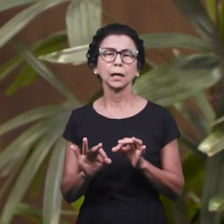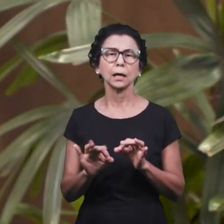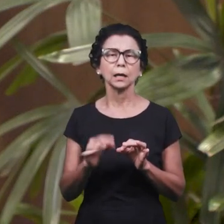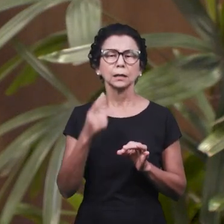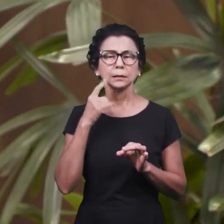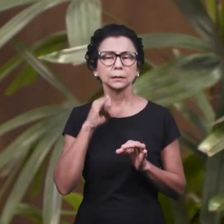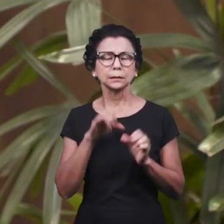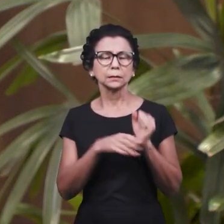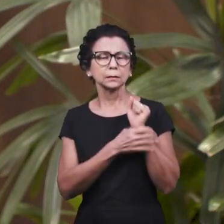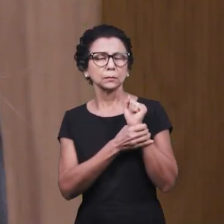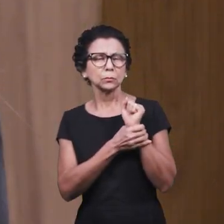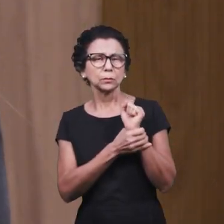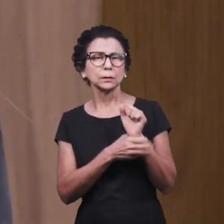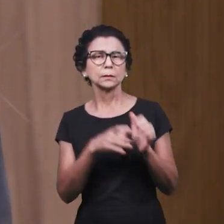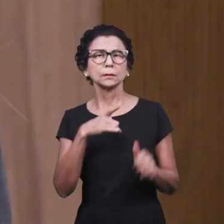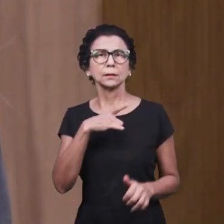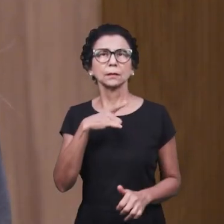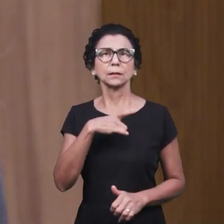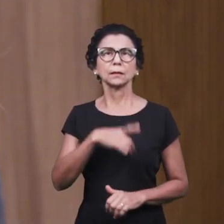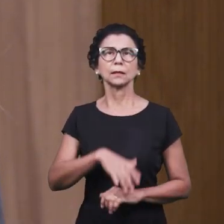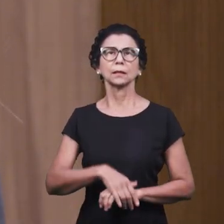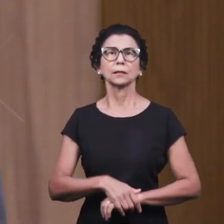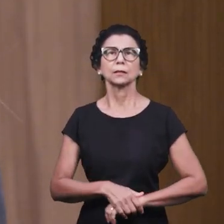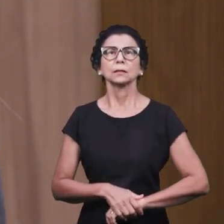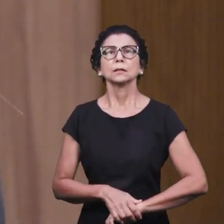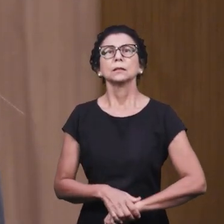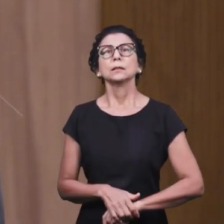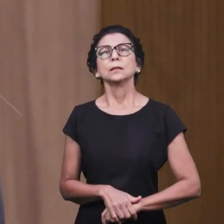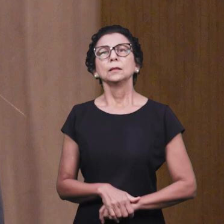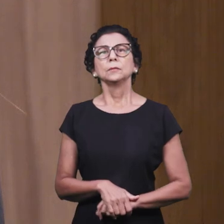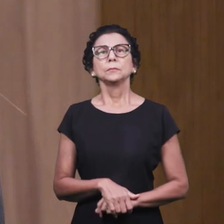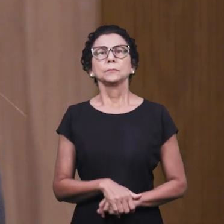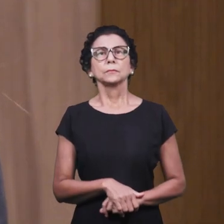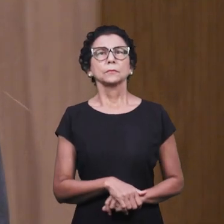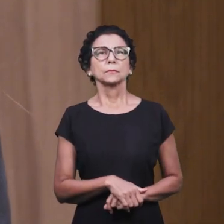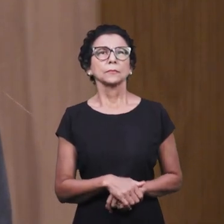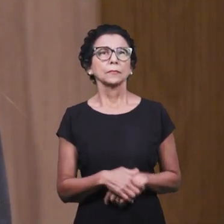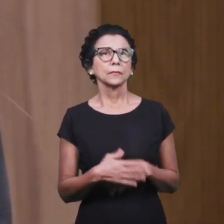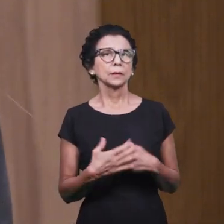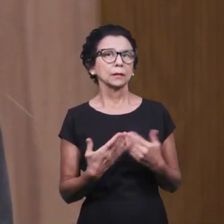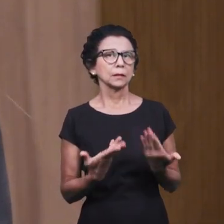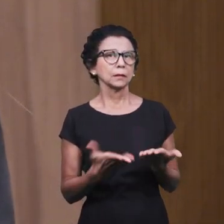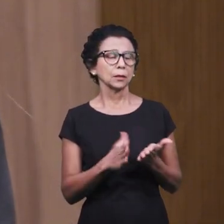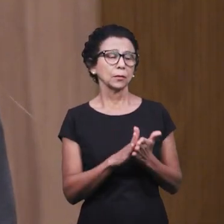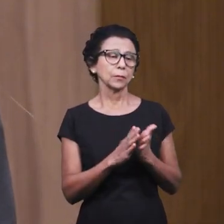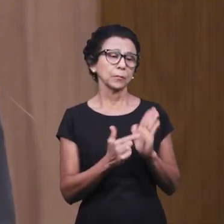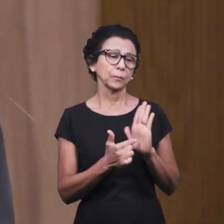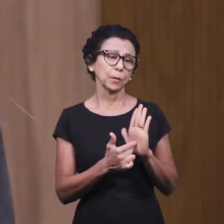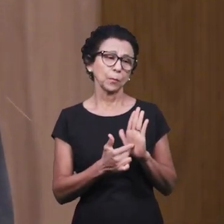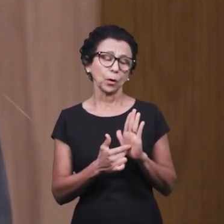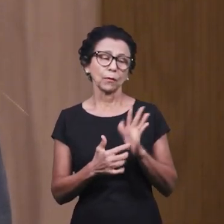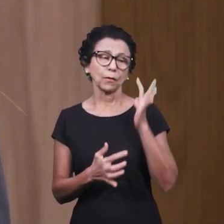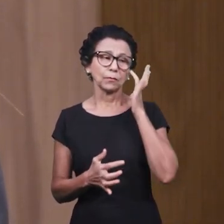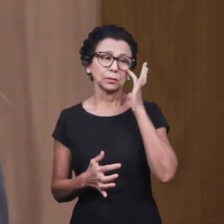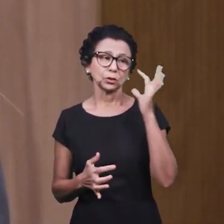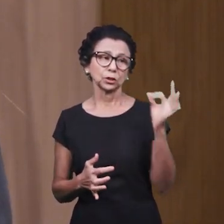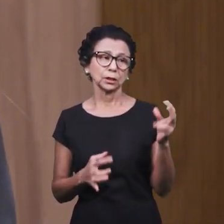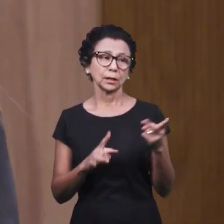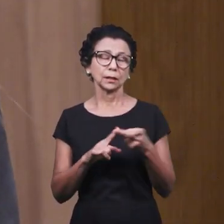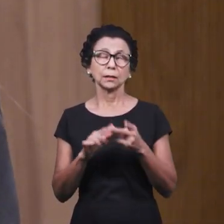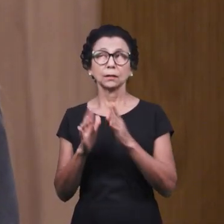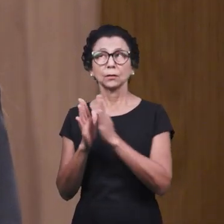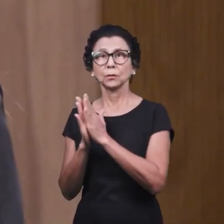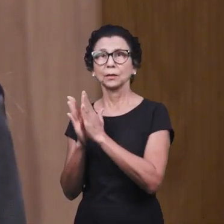experiência de mãe. Então, Fernanda, a palavra diz vigiai e orai.